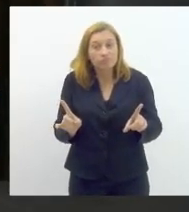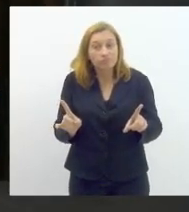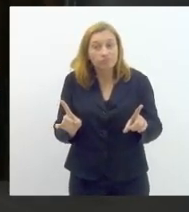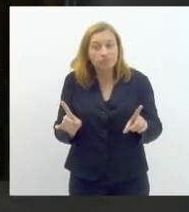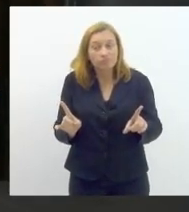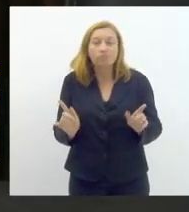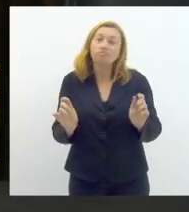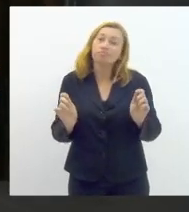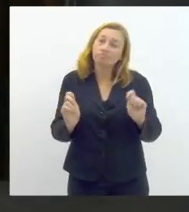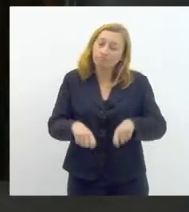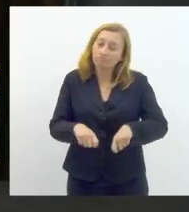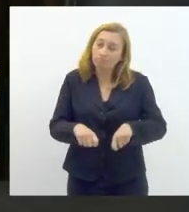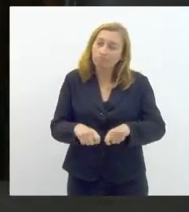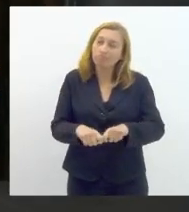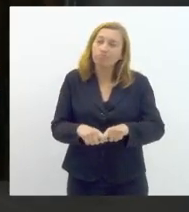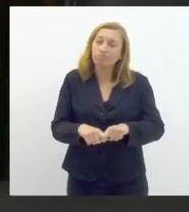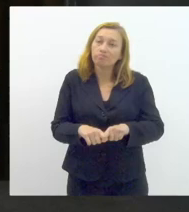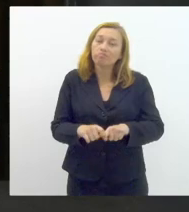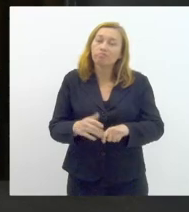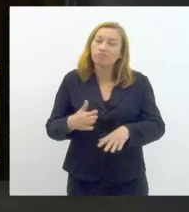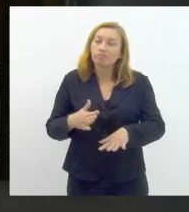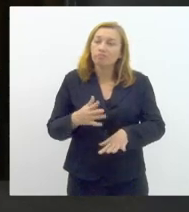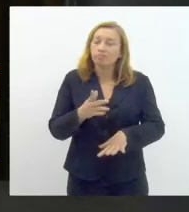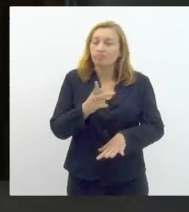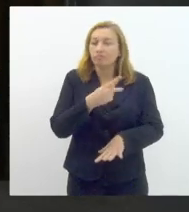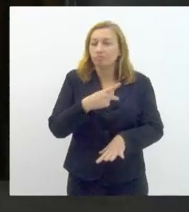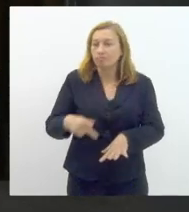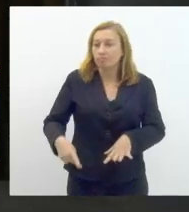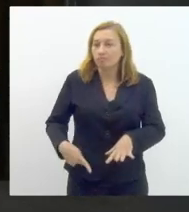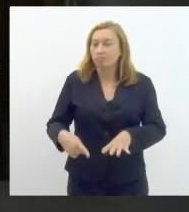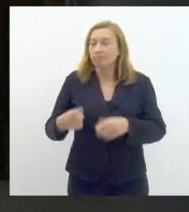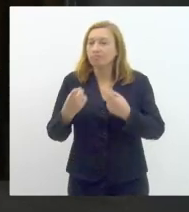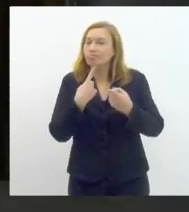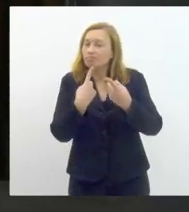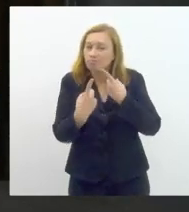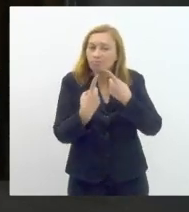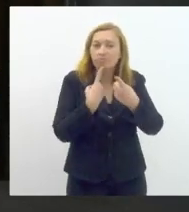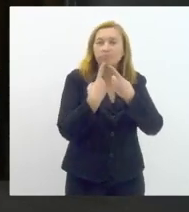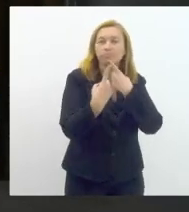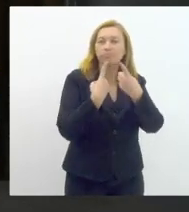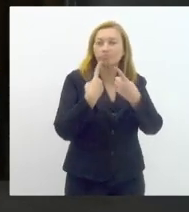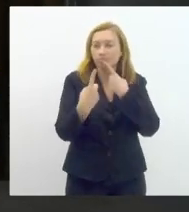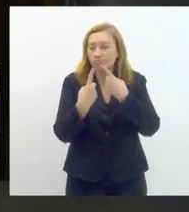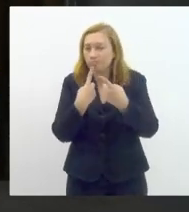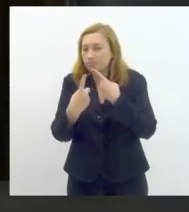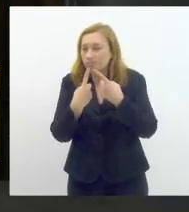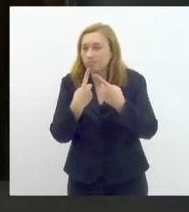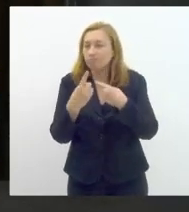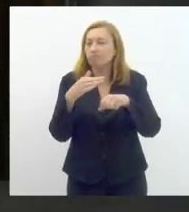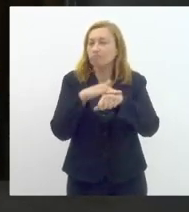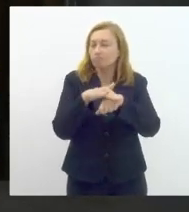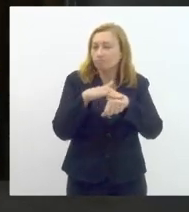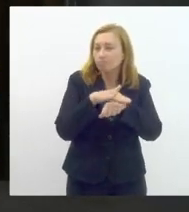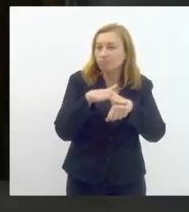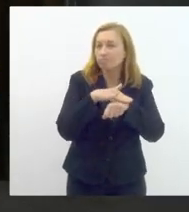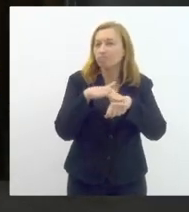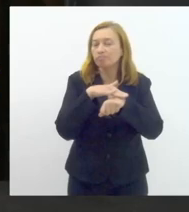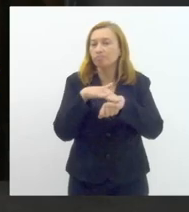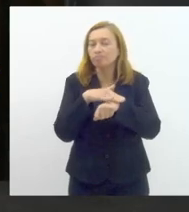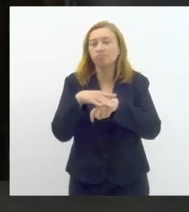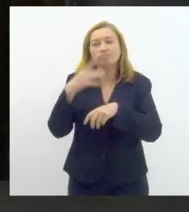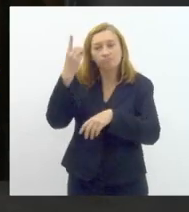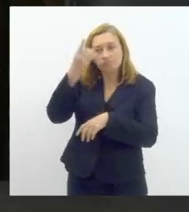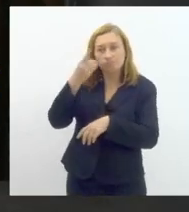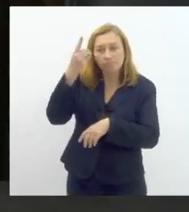essa possibilidade da minha presidência interina, de muito diálogo, de muita conversa com os